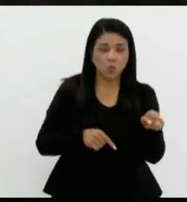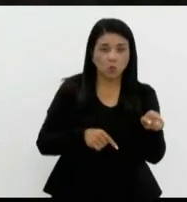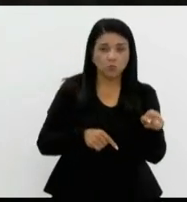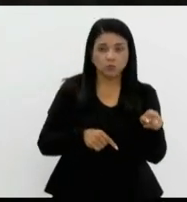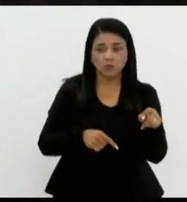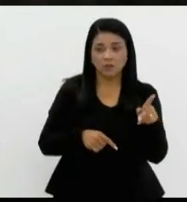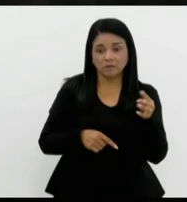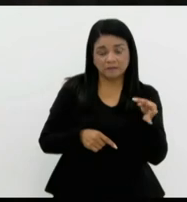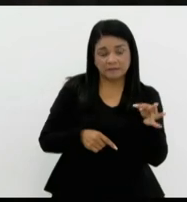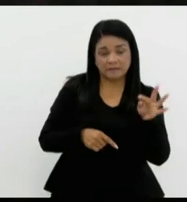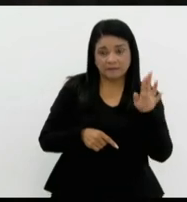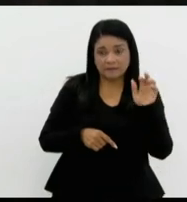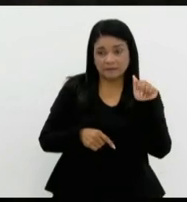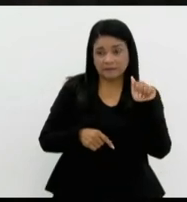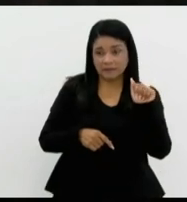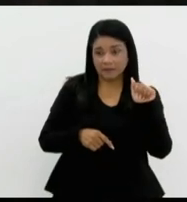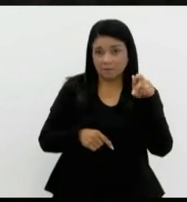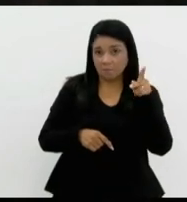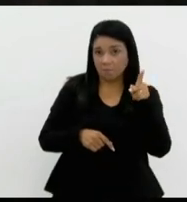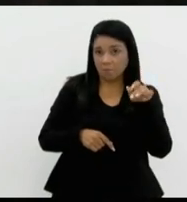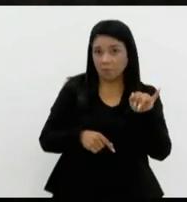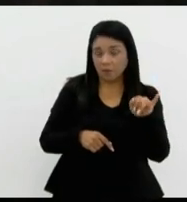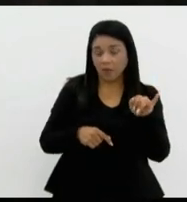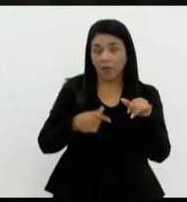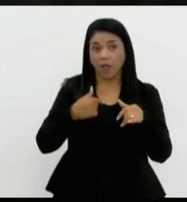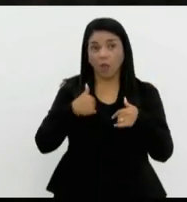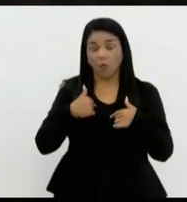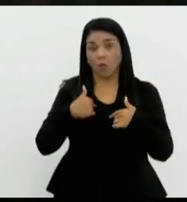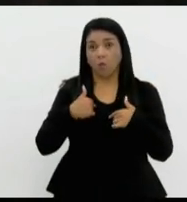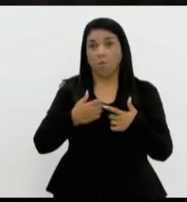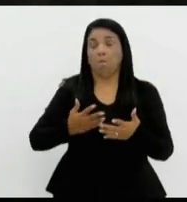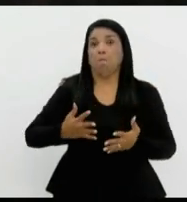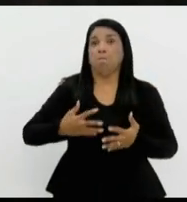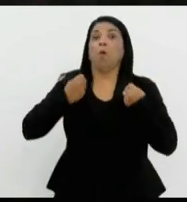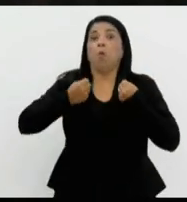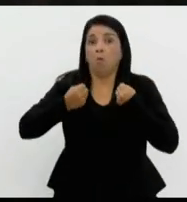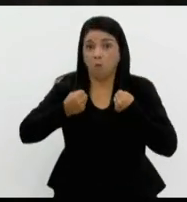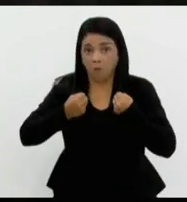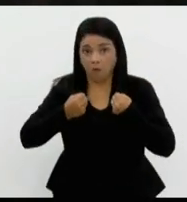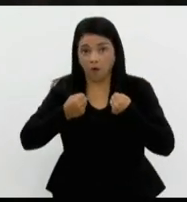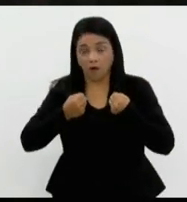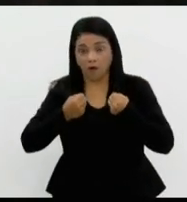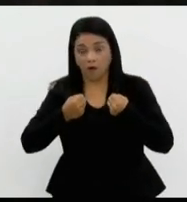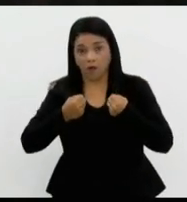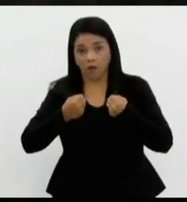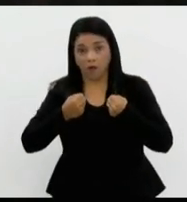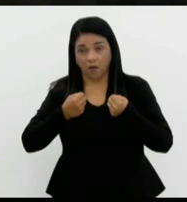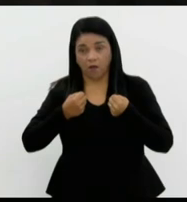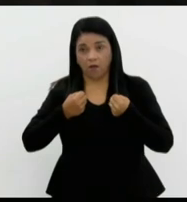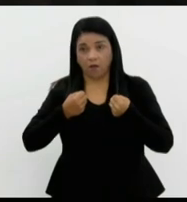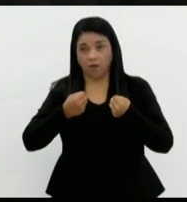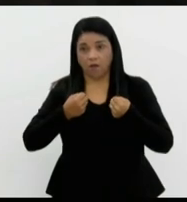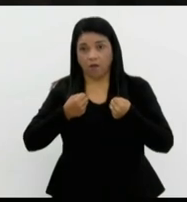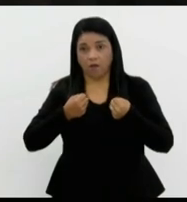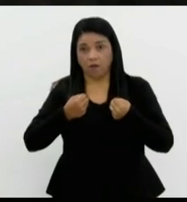Trump, eu quase tenho um colapso, porque é